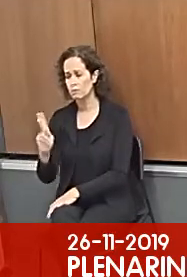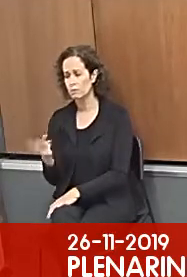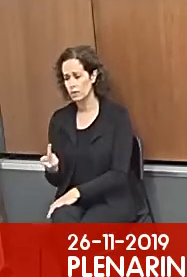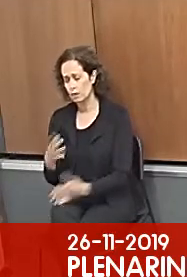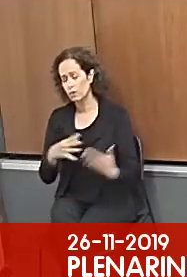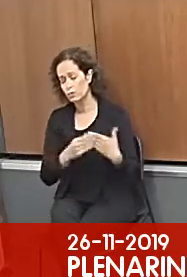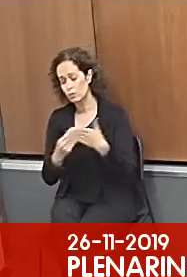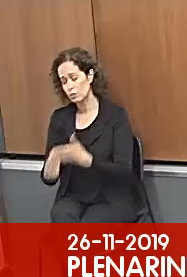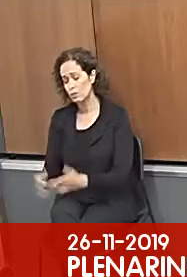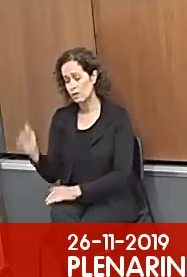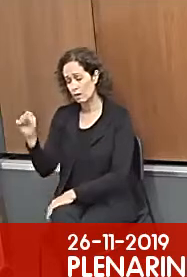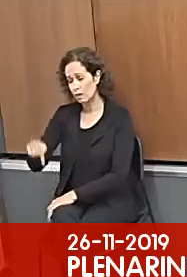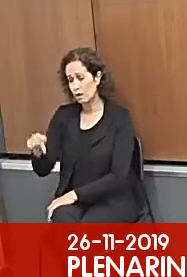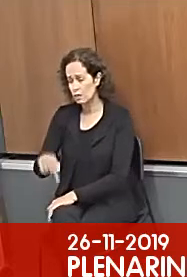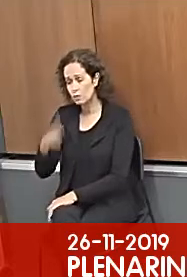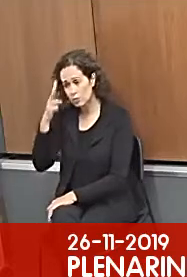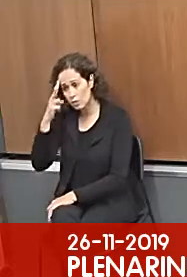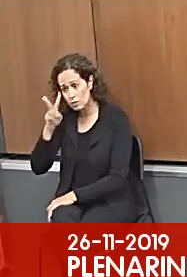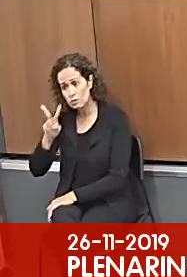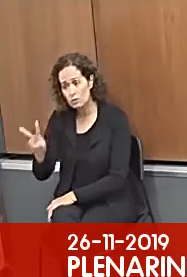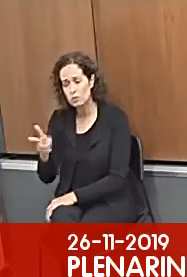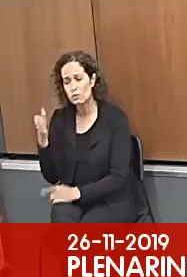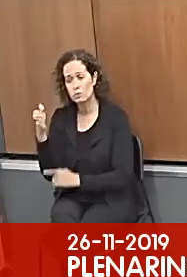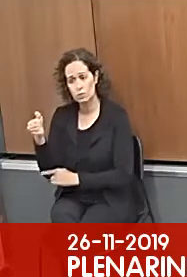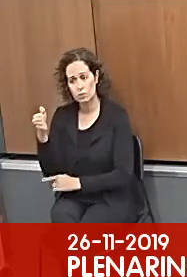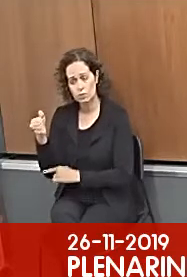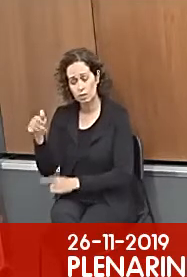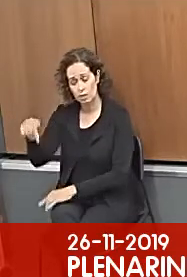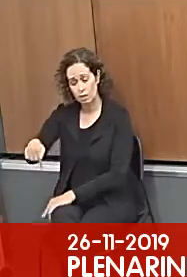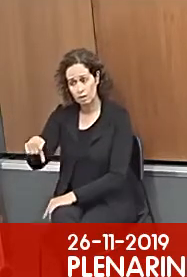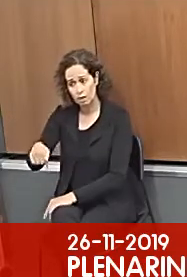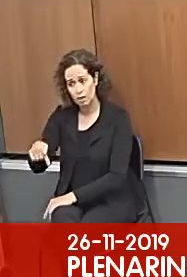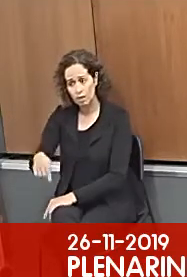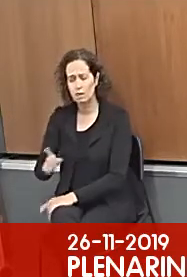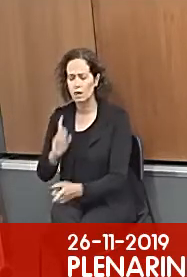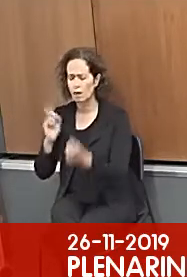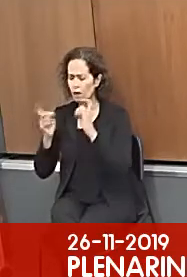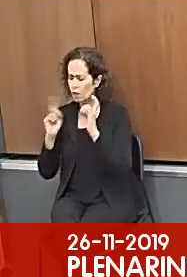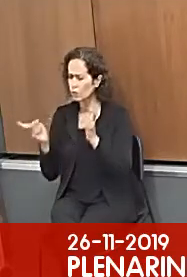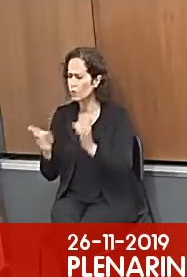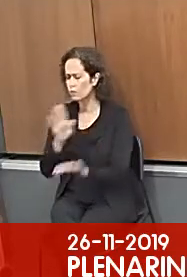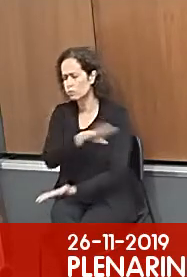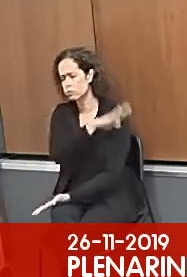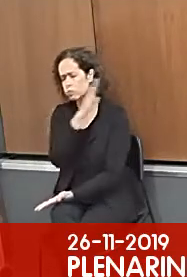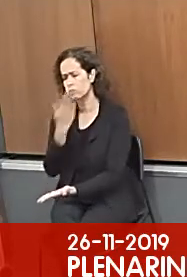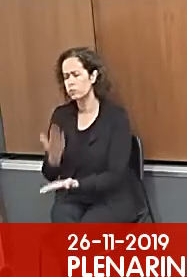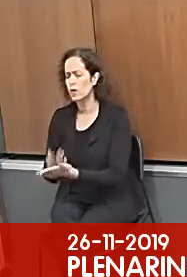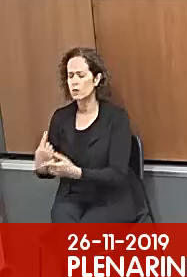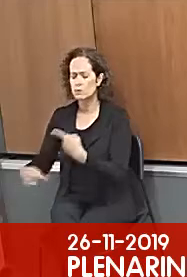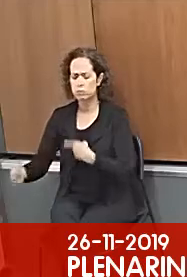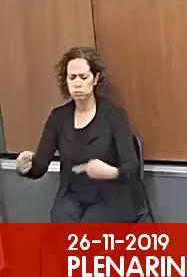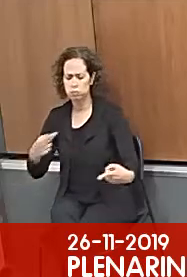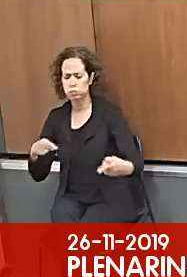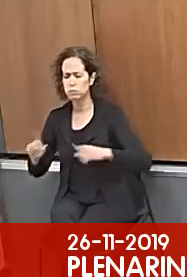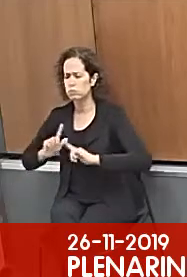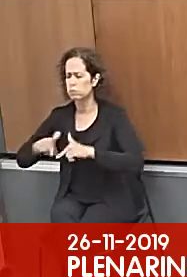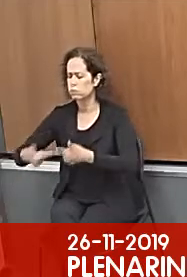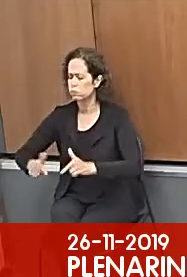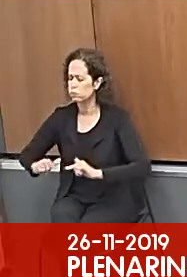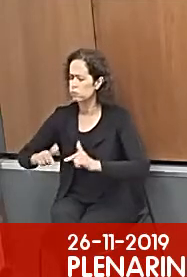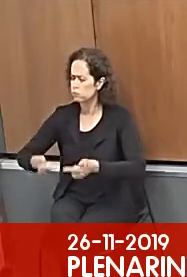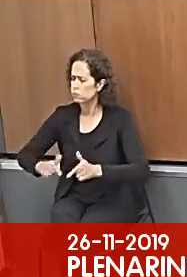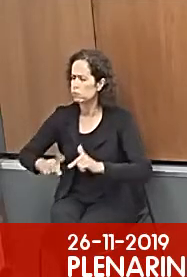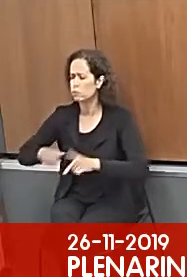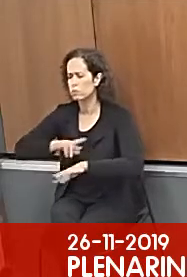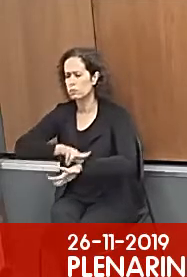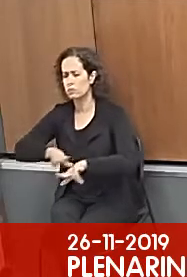trouxe eles para cá, ficaram 2 dias no hotel, nós ficamos reunidos lá o dia inteiro discutindo essas ações. E